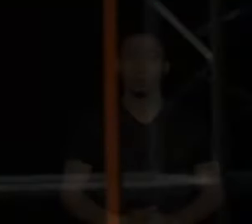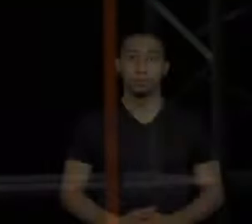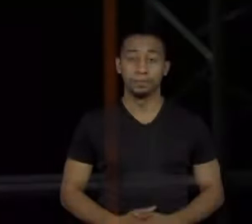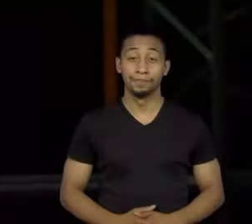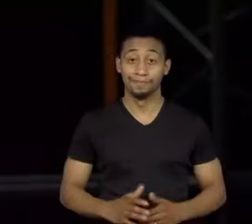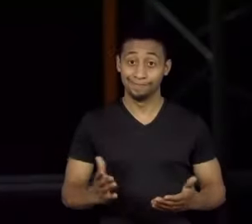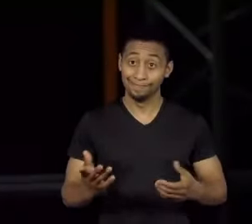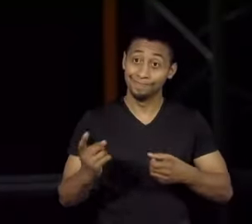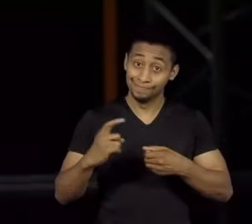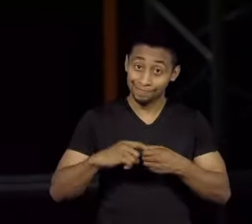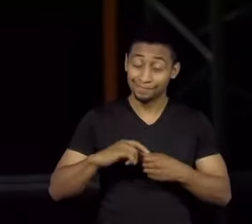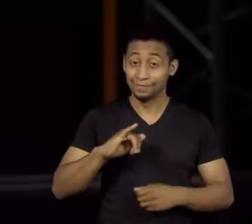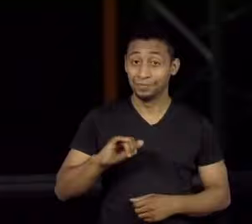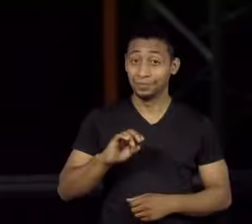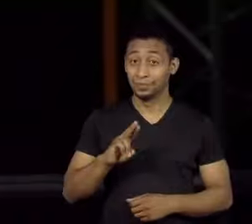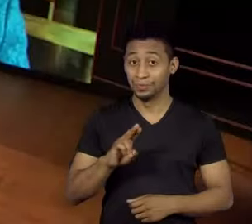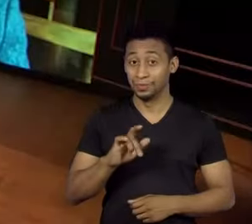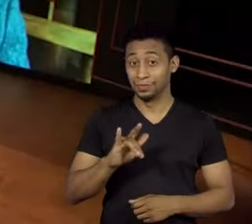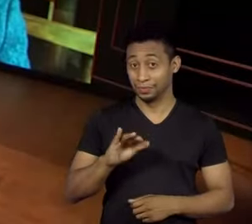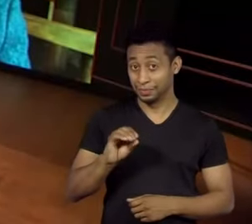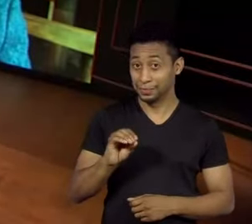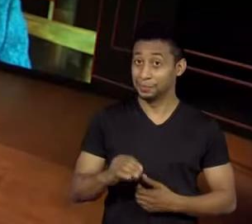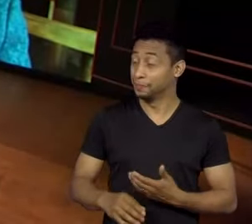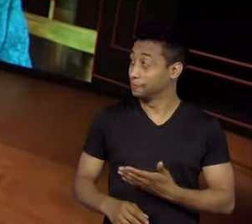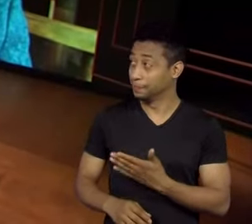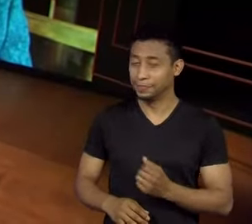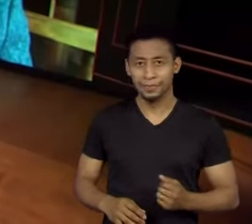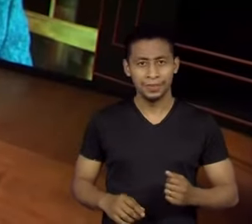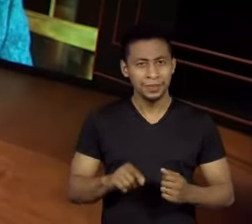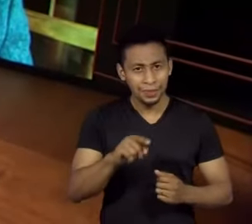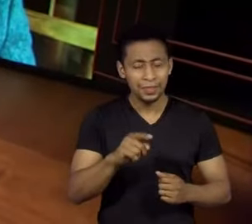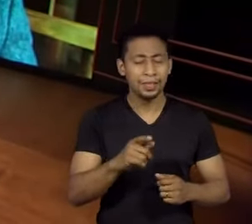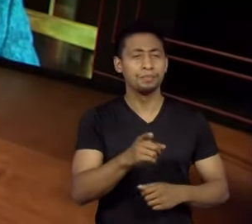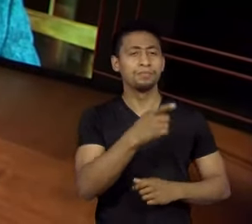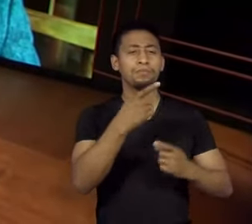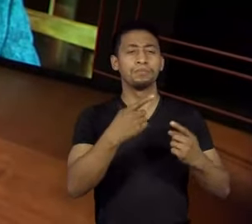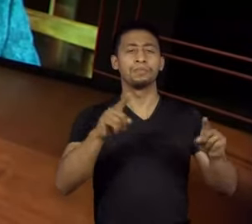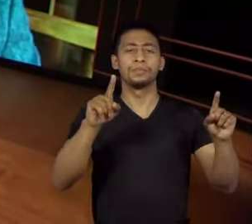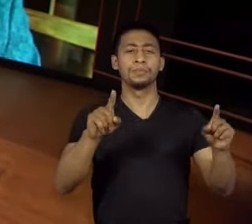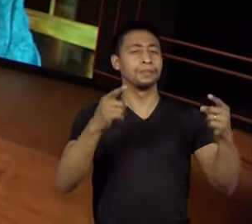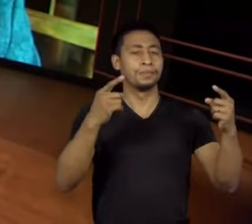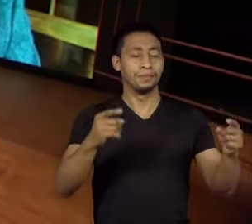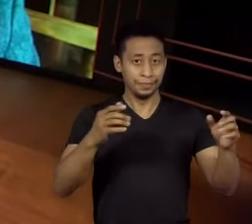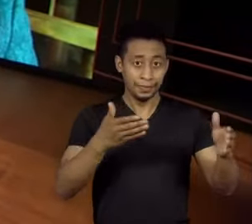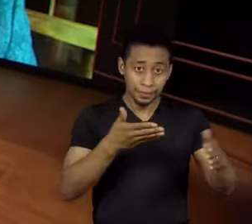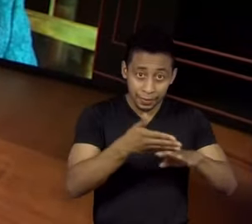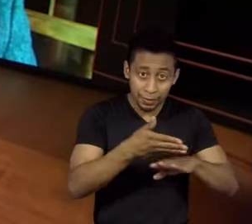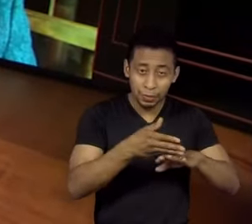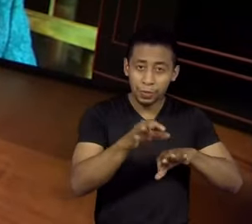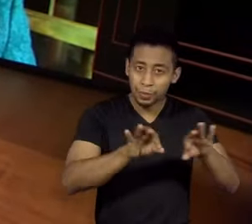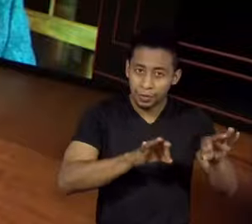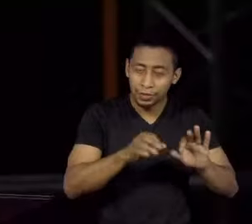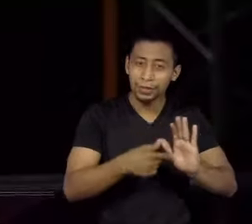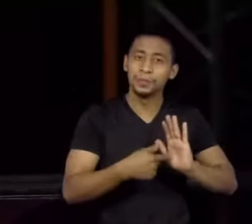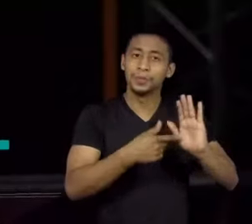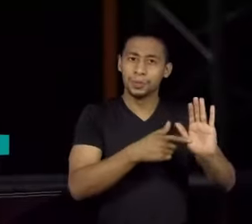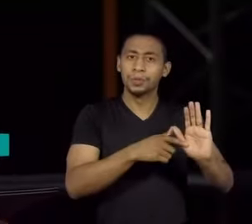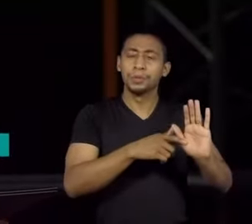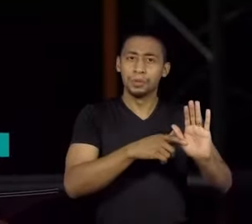Estamos de volta com Júlio Medalha. Maestro, você participou de um projeto que revelou uma porção de compositores